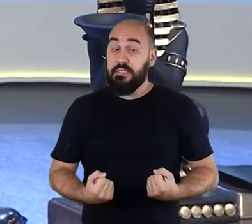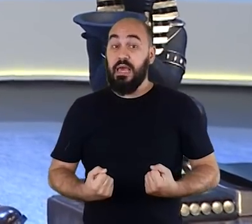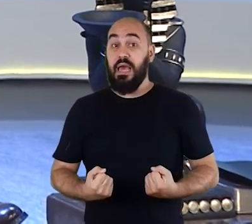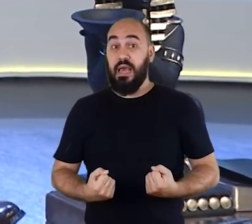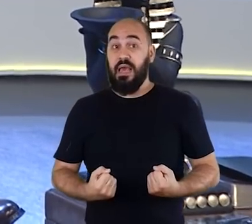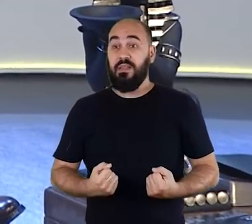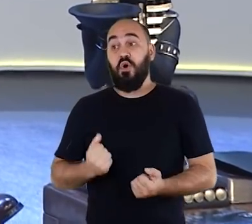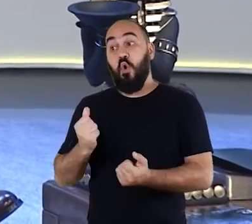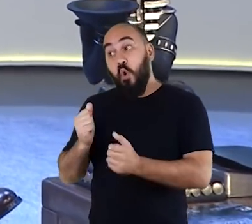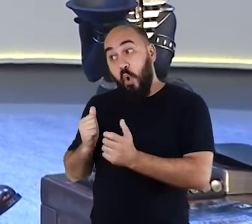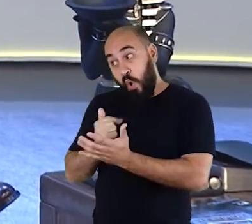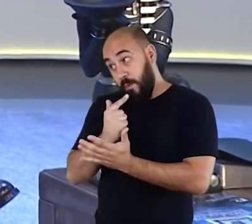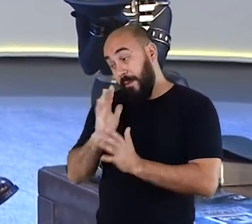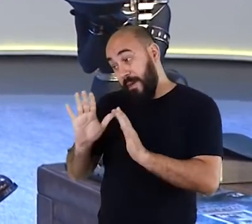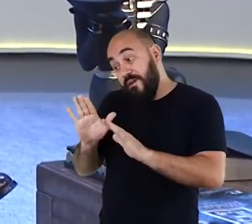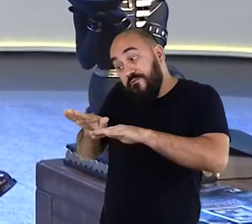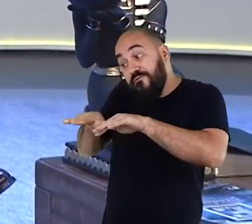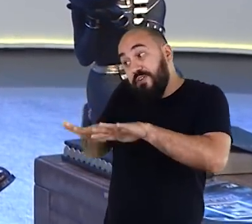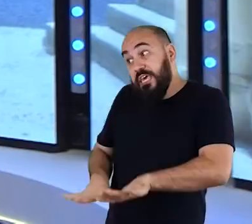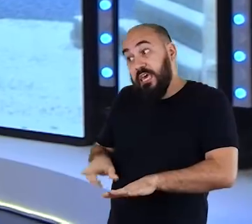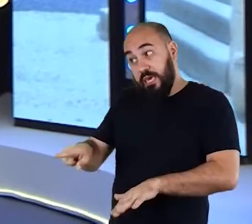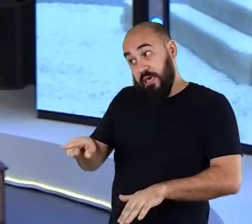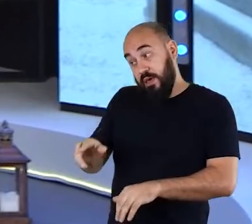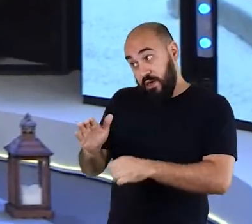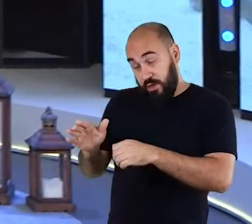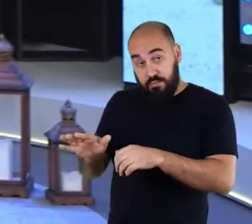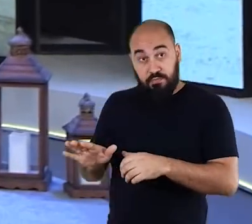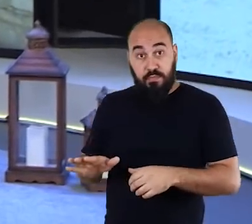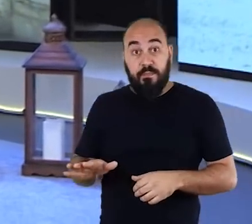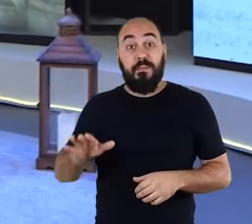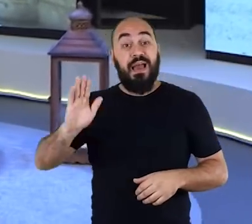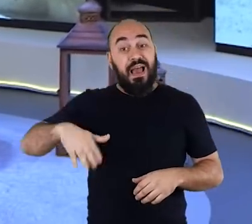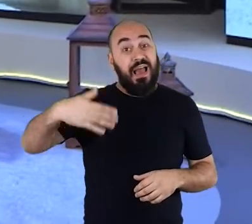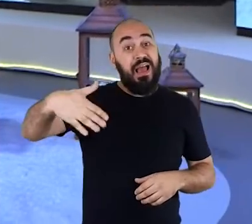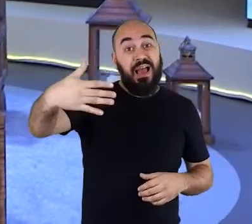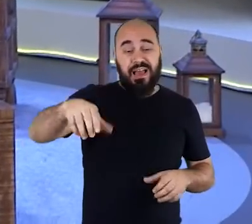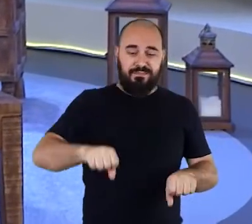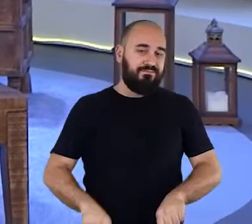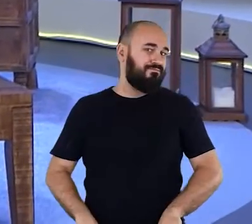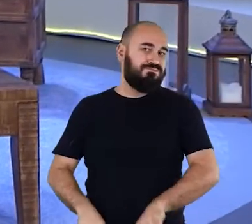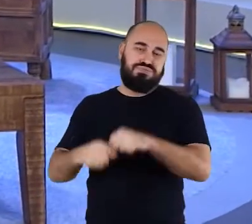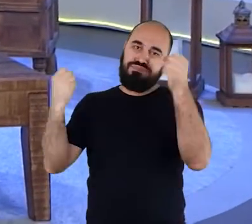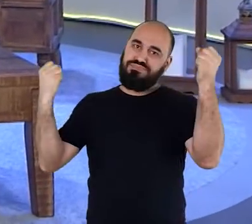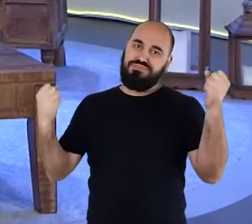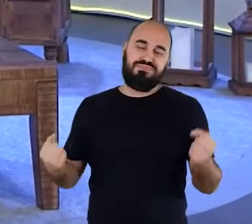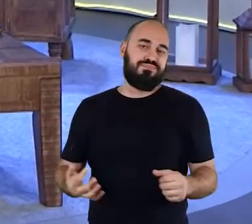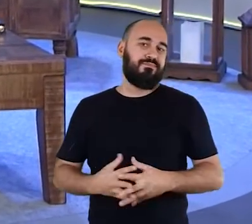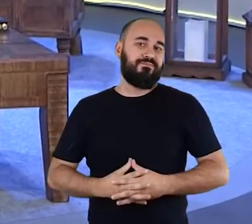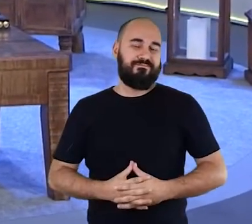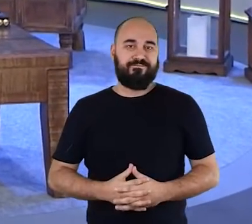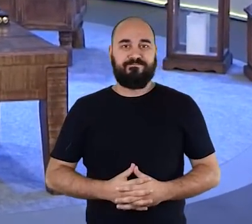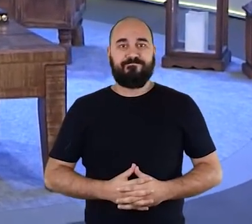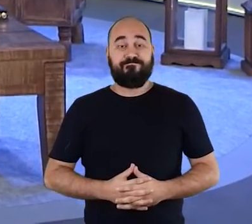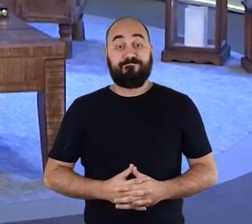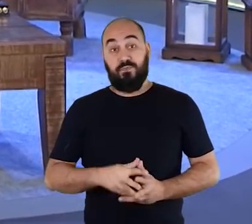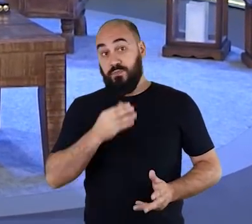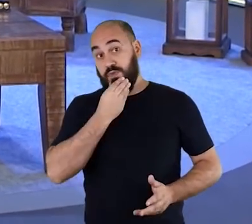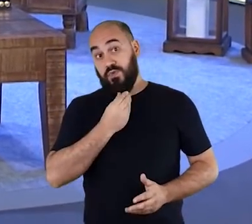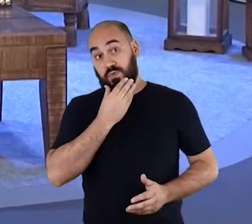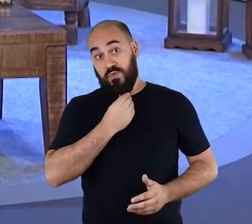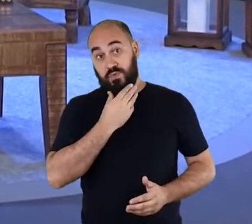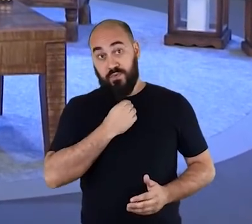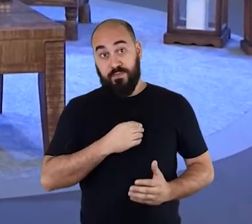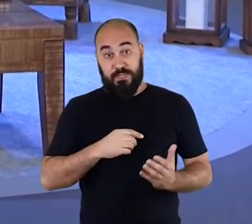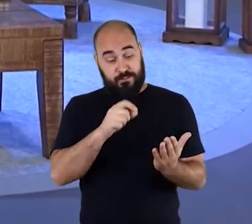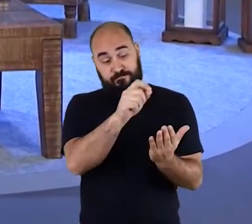entre as tribos e o governo turco. Segundo o diário de notas de Klein, o bloco de pedra era de